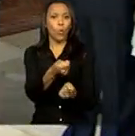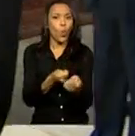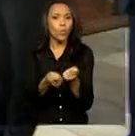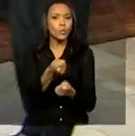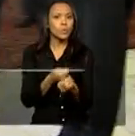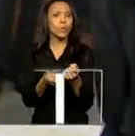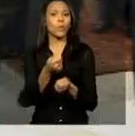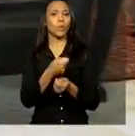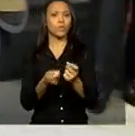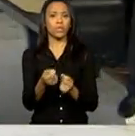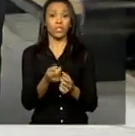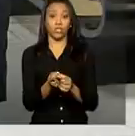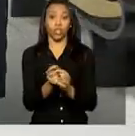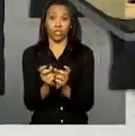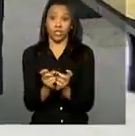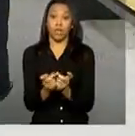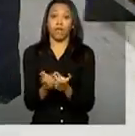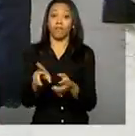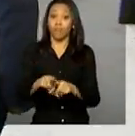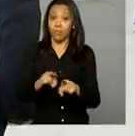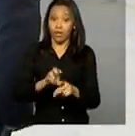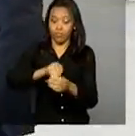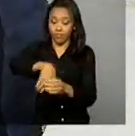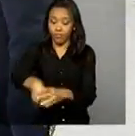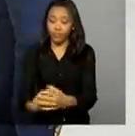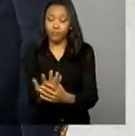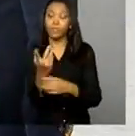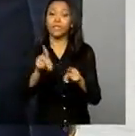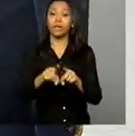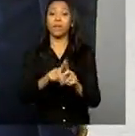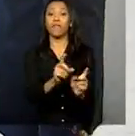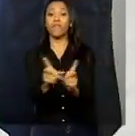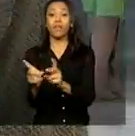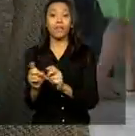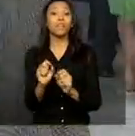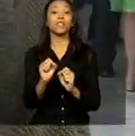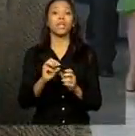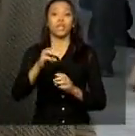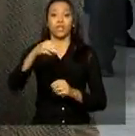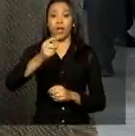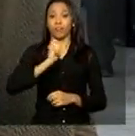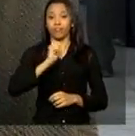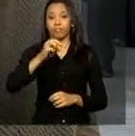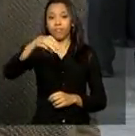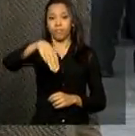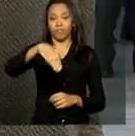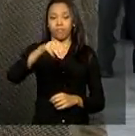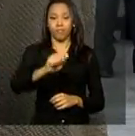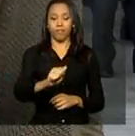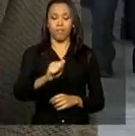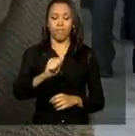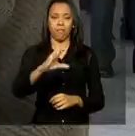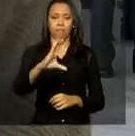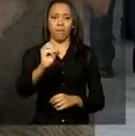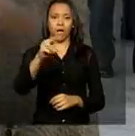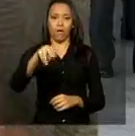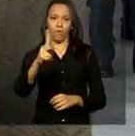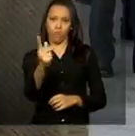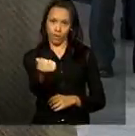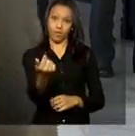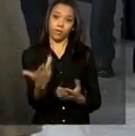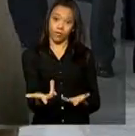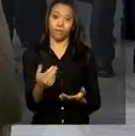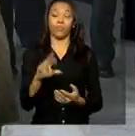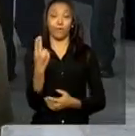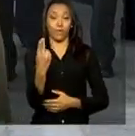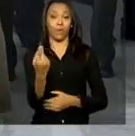maconha, um ato que legaliza a produção, comercialização e distribuição da droga no país sul-americano. Sem sombra de dúvida, o Uruguai é um parceiro